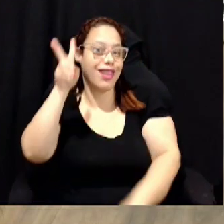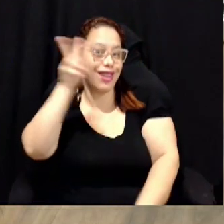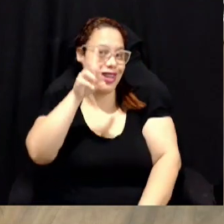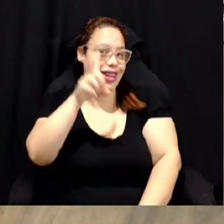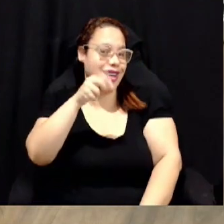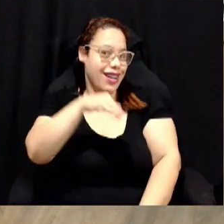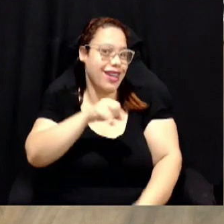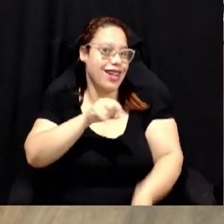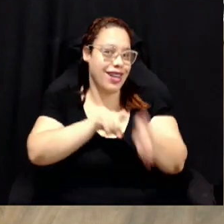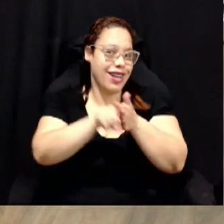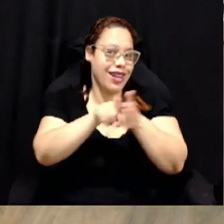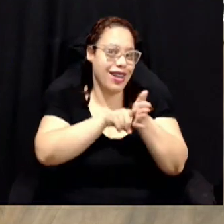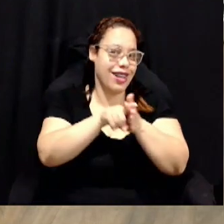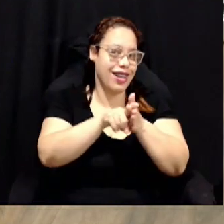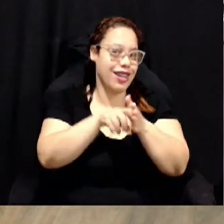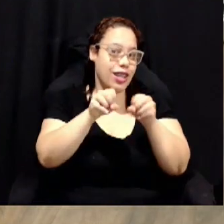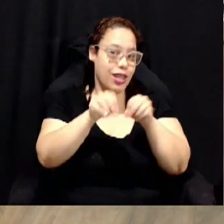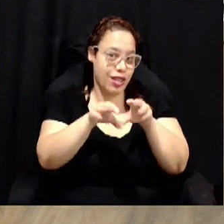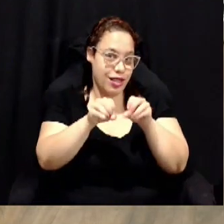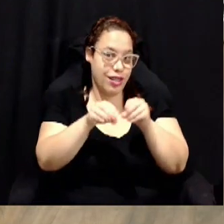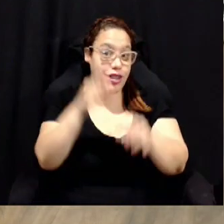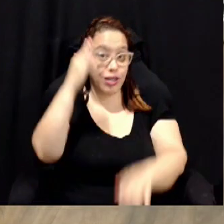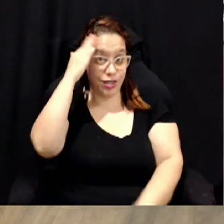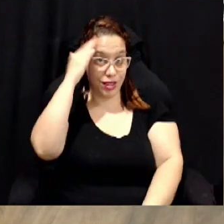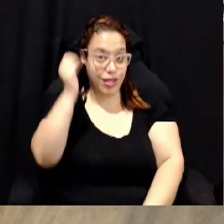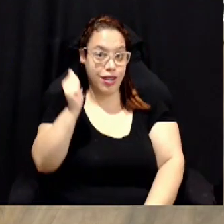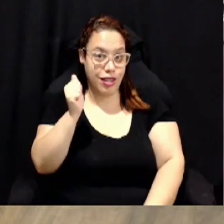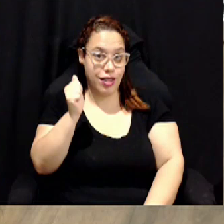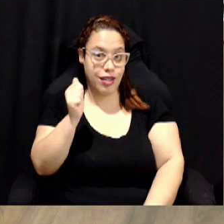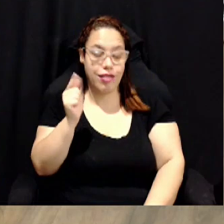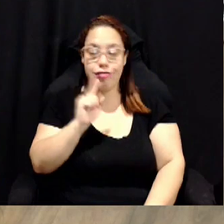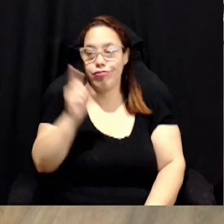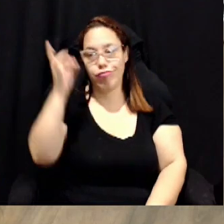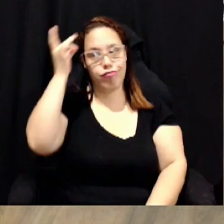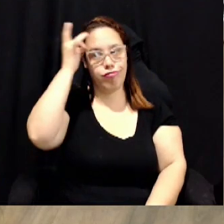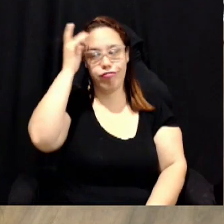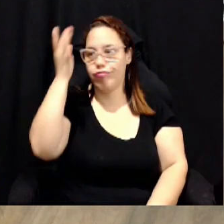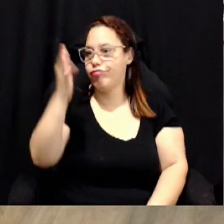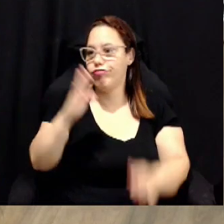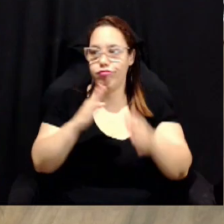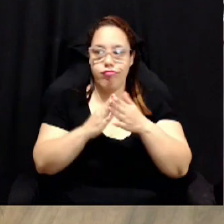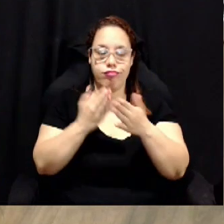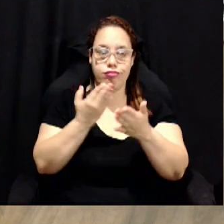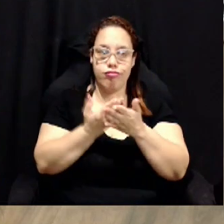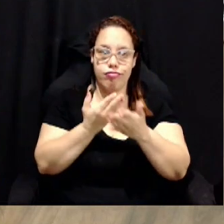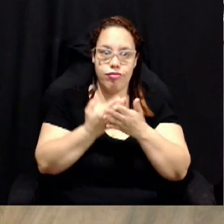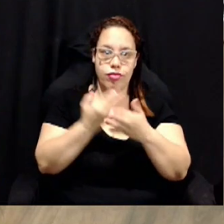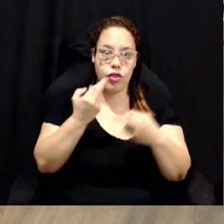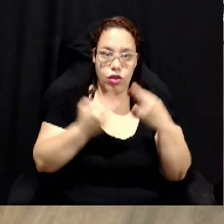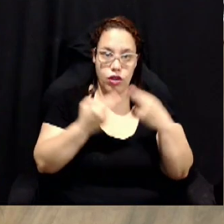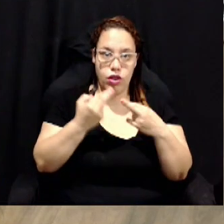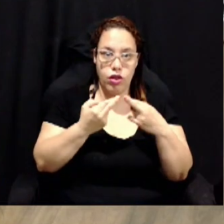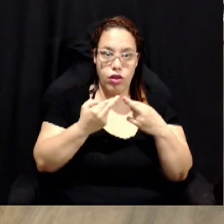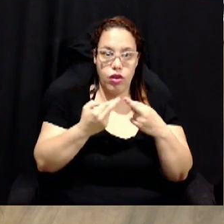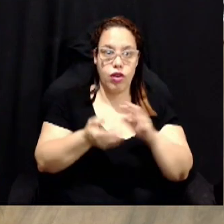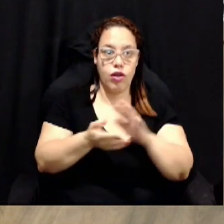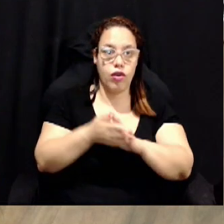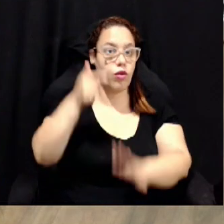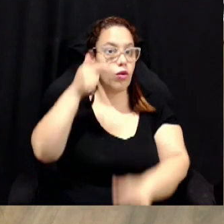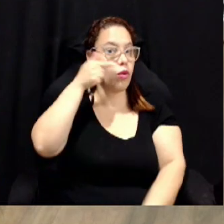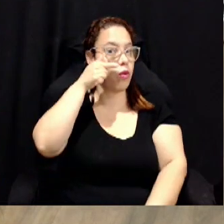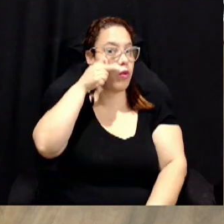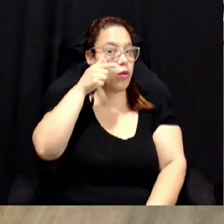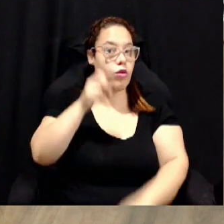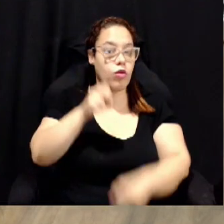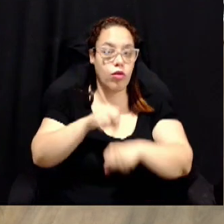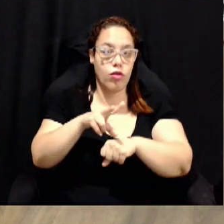aqui sobre educação, porque eu sei que não é fácil e muitas escolas, como tem um relato do Guilherme, né, fala que não tem vaga. E eu vou